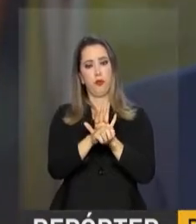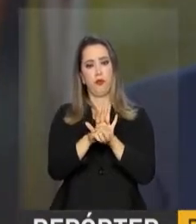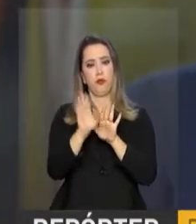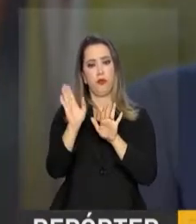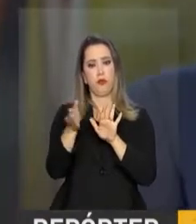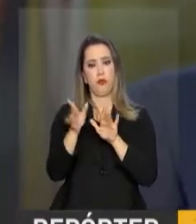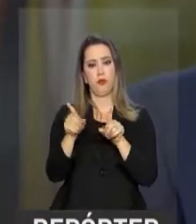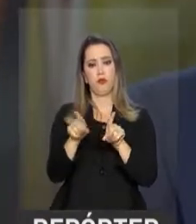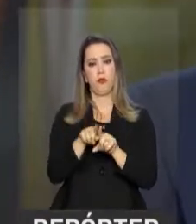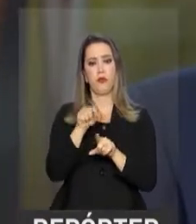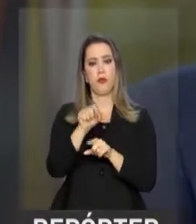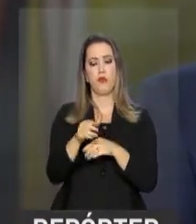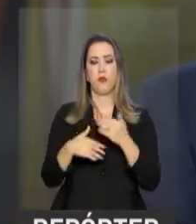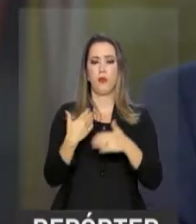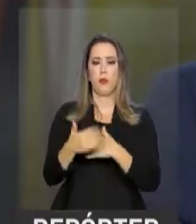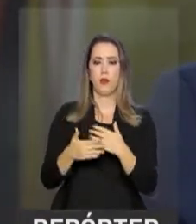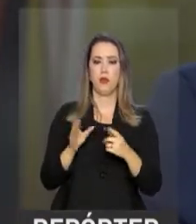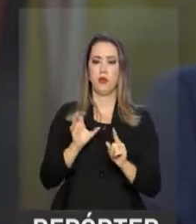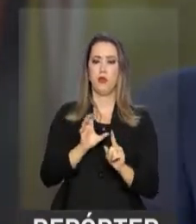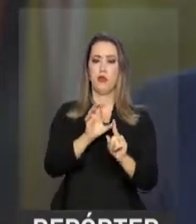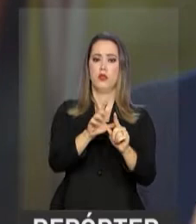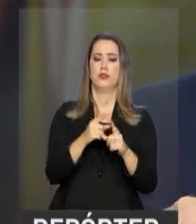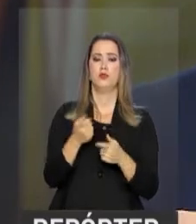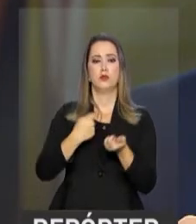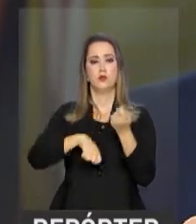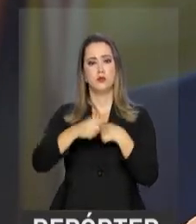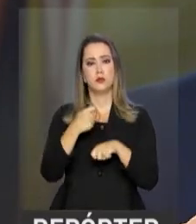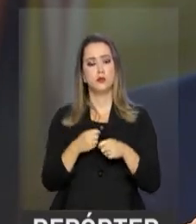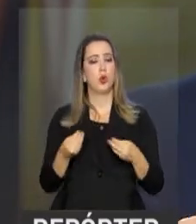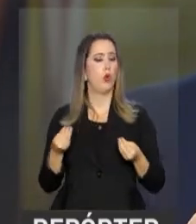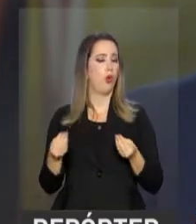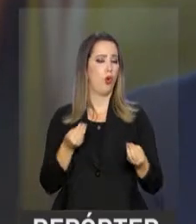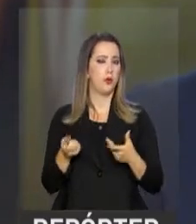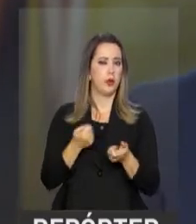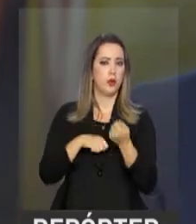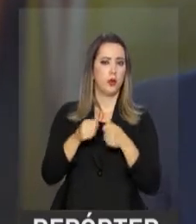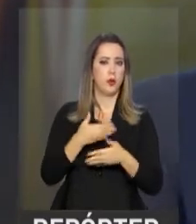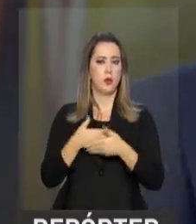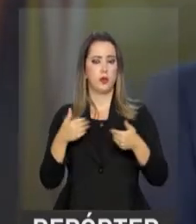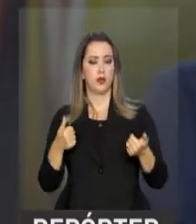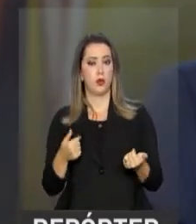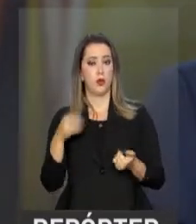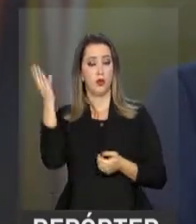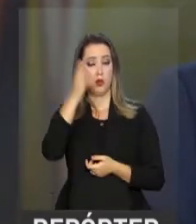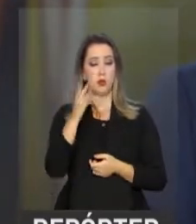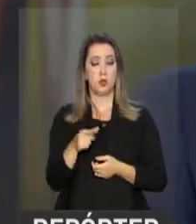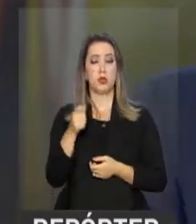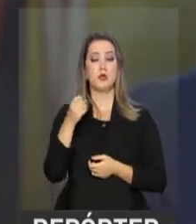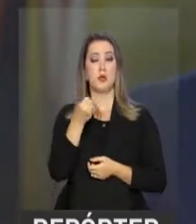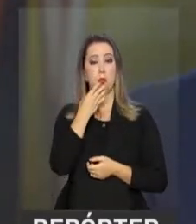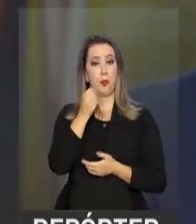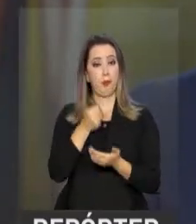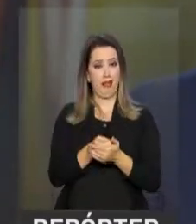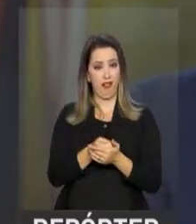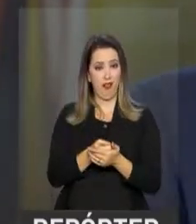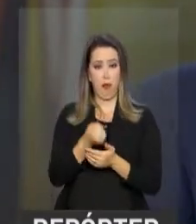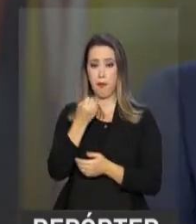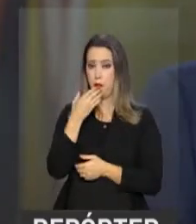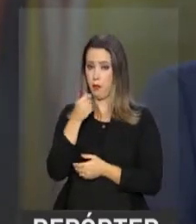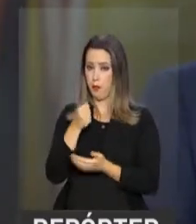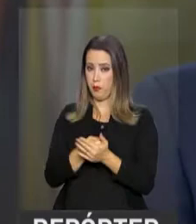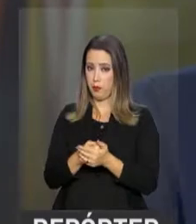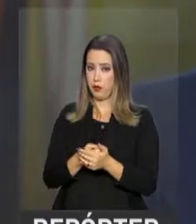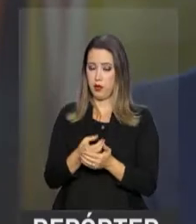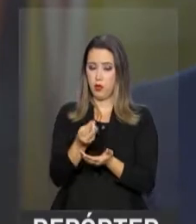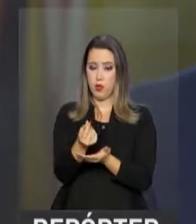roteiro e geram efeitos na economia como o efeito na economia o brasil sendo um bom pagador o brasil pelas suas contas